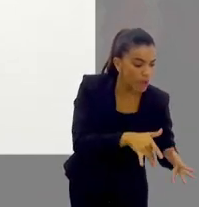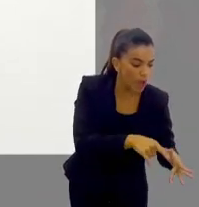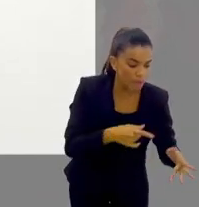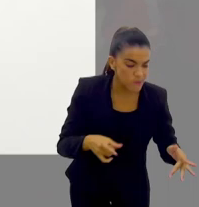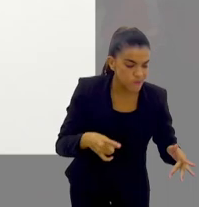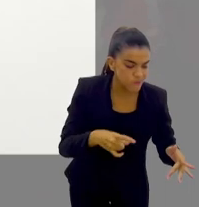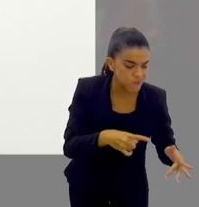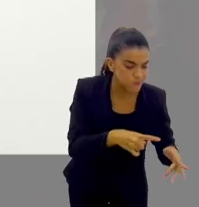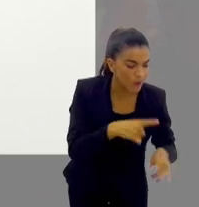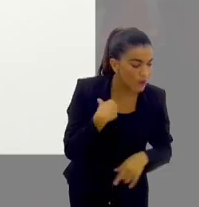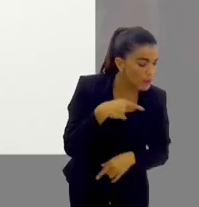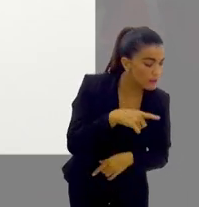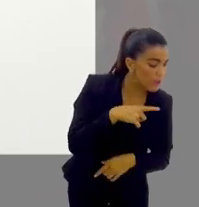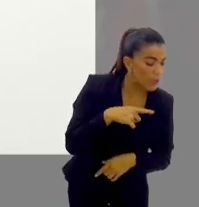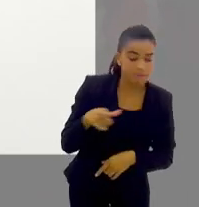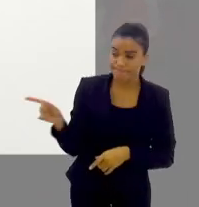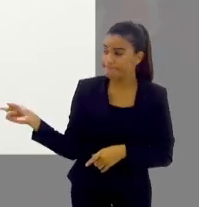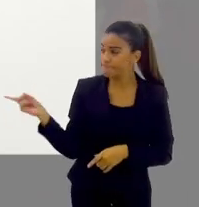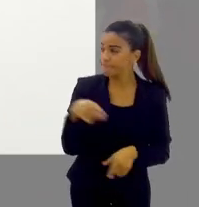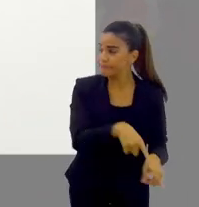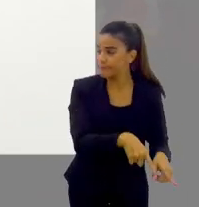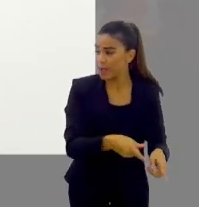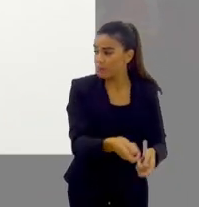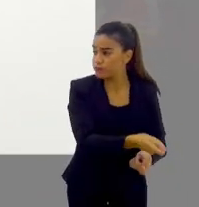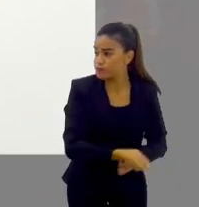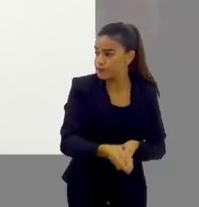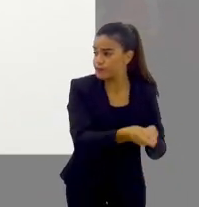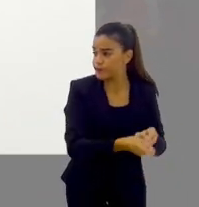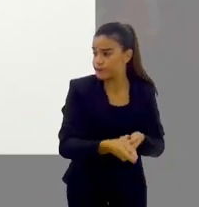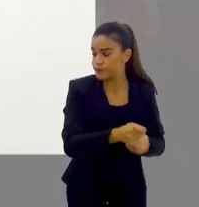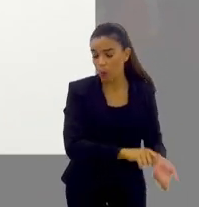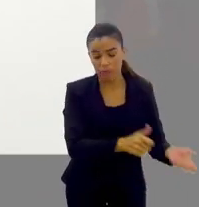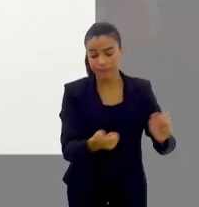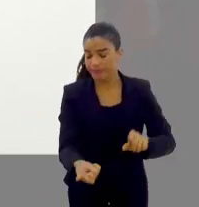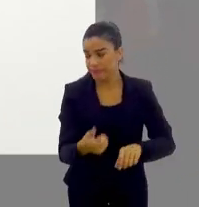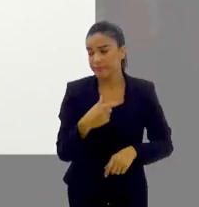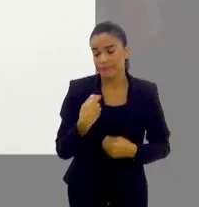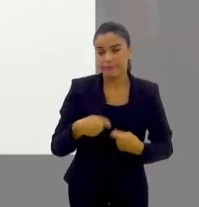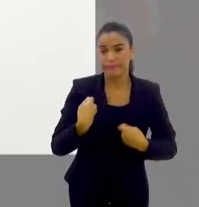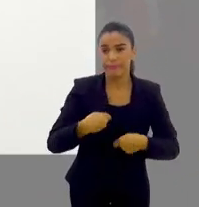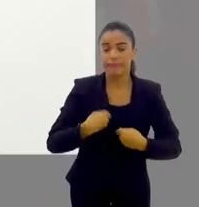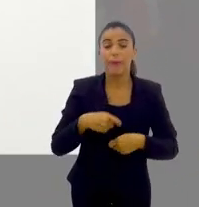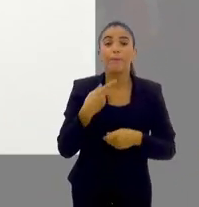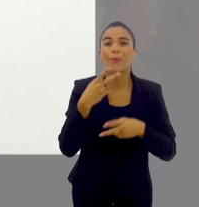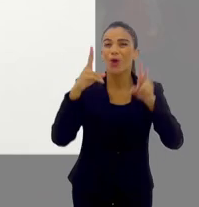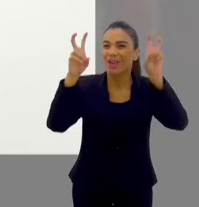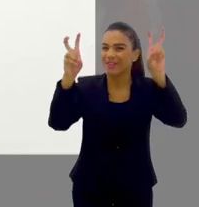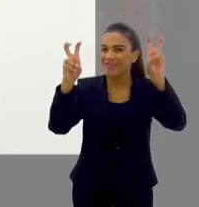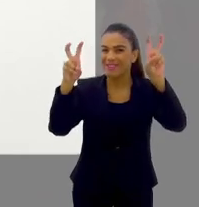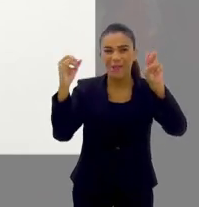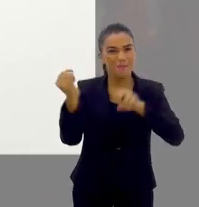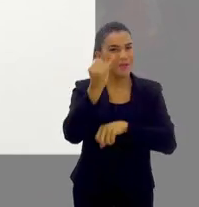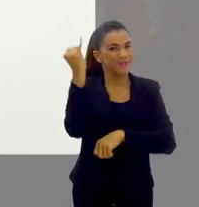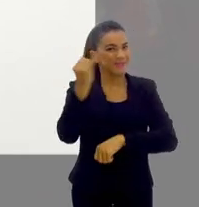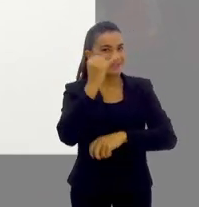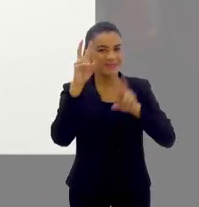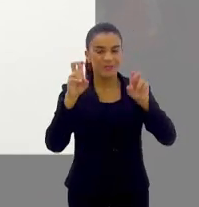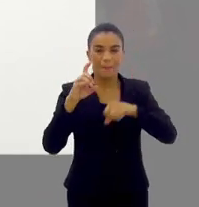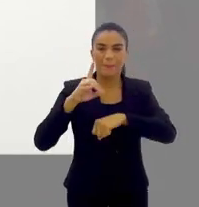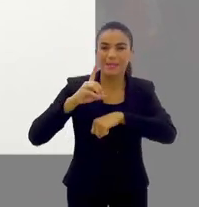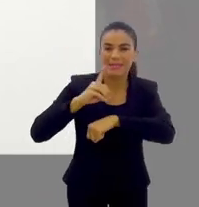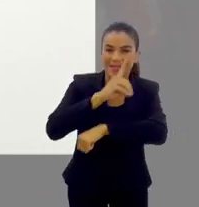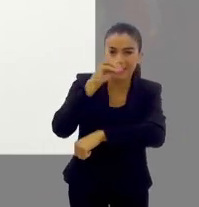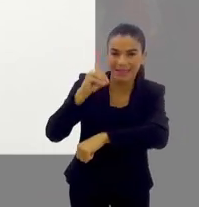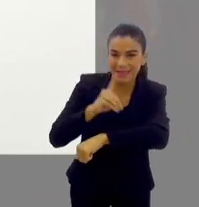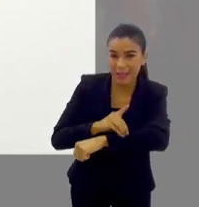as autoridades, para que possam ir lá e fazer a medida efetiva. O bom desse tema sobre dengue é